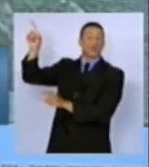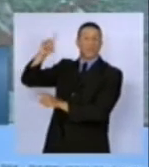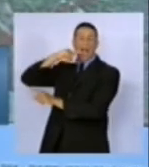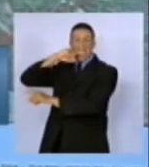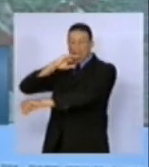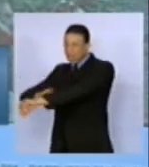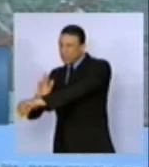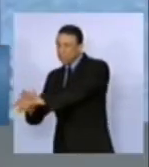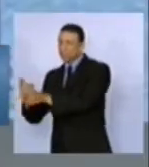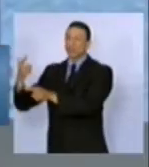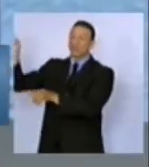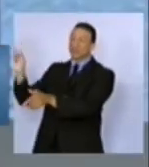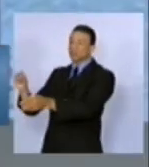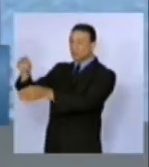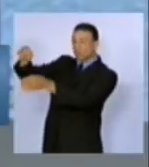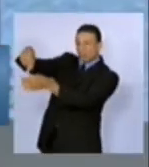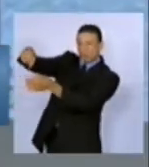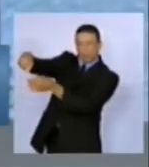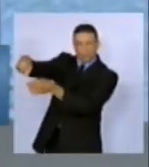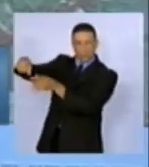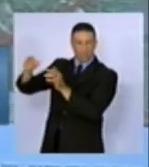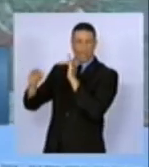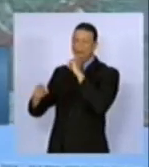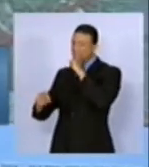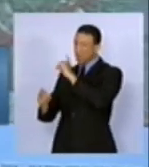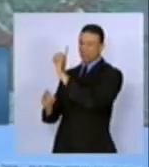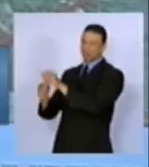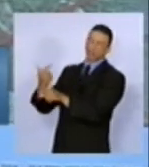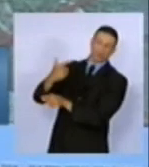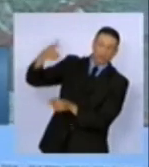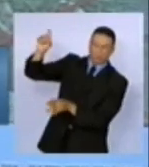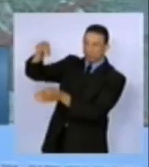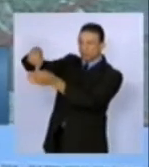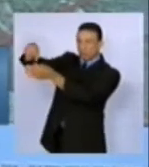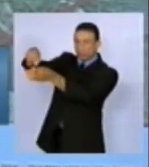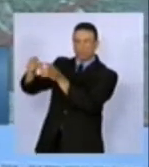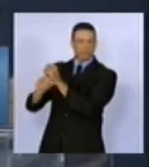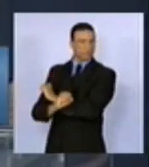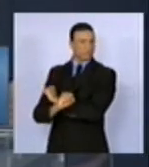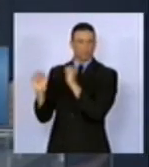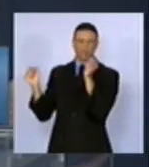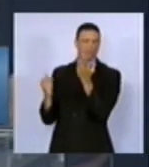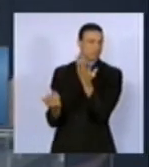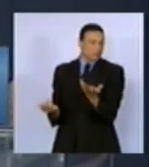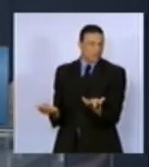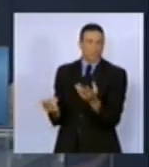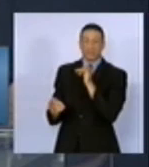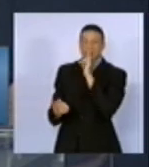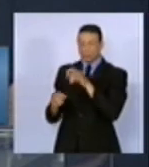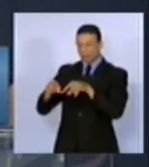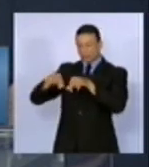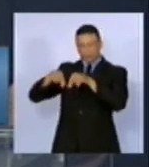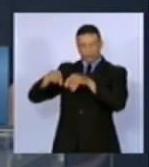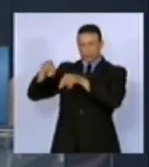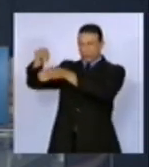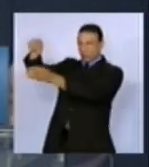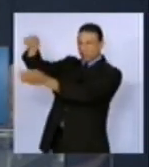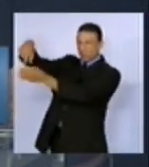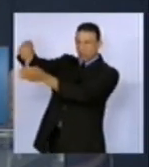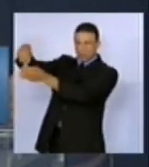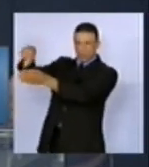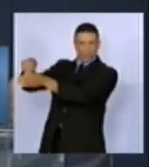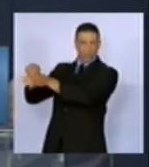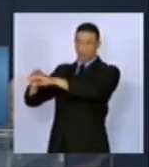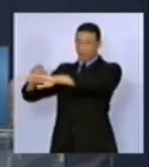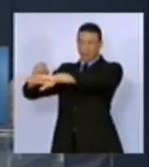da Região da Zona da Mata a gente voltando um pouco a gente sabe que a e sempre comentam pode ser colocado